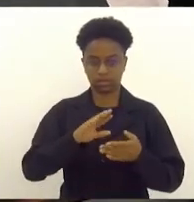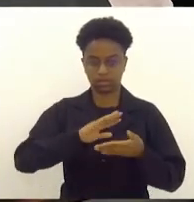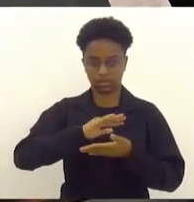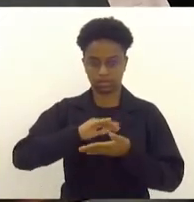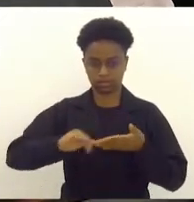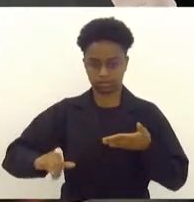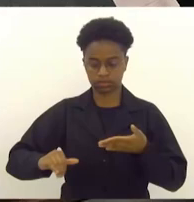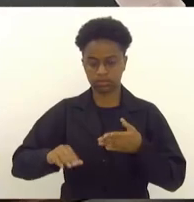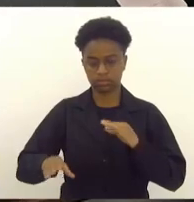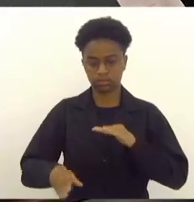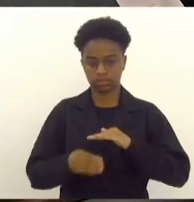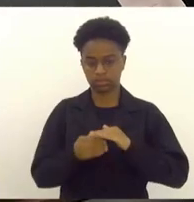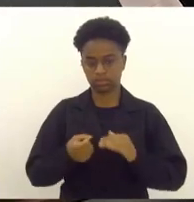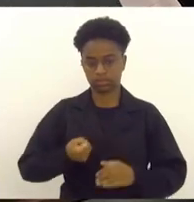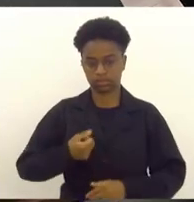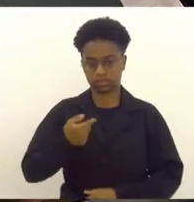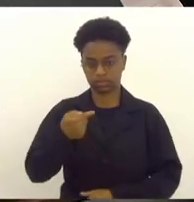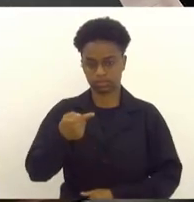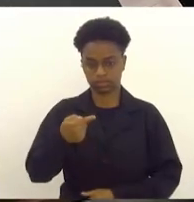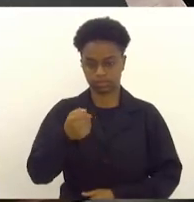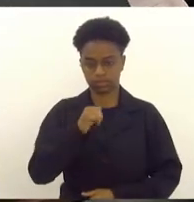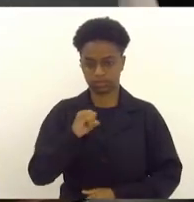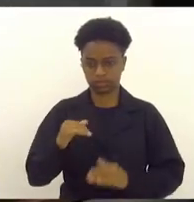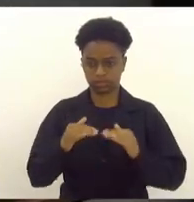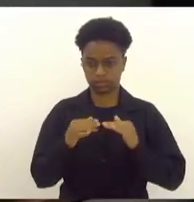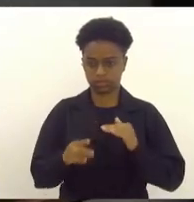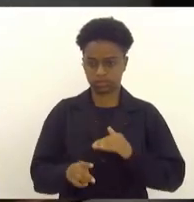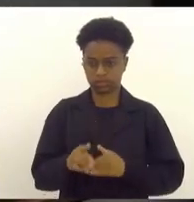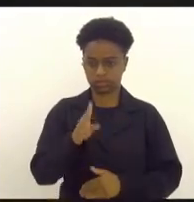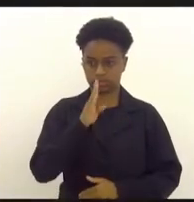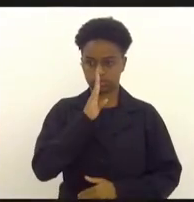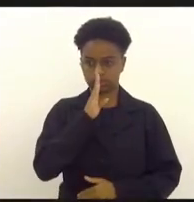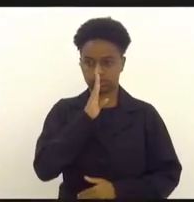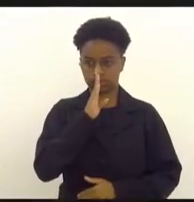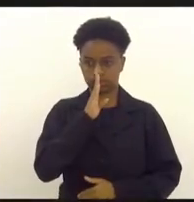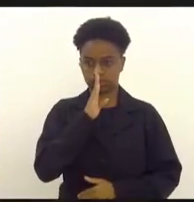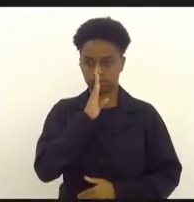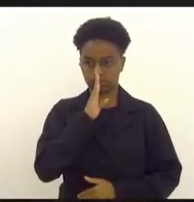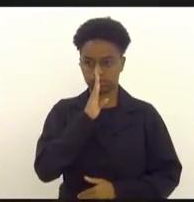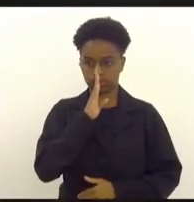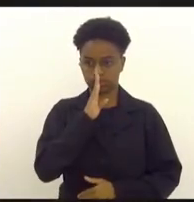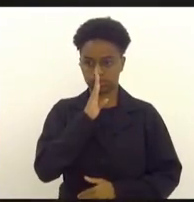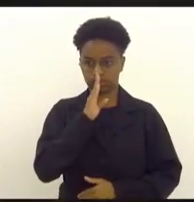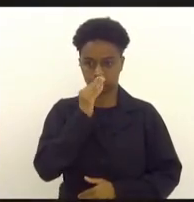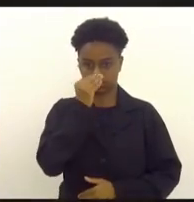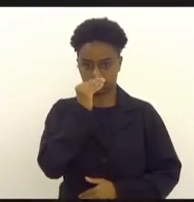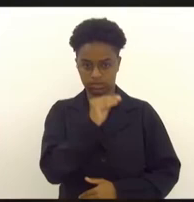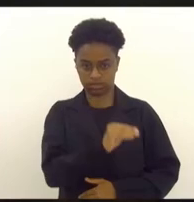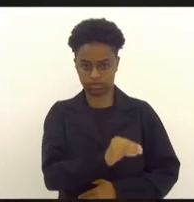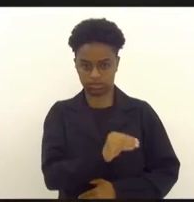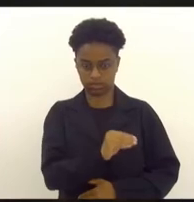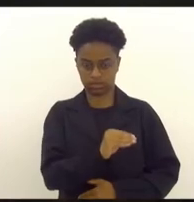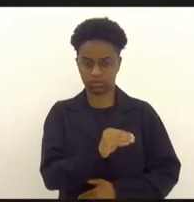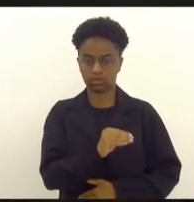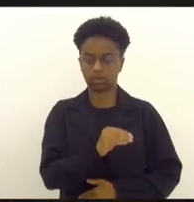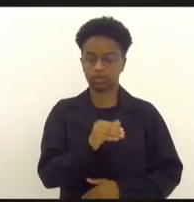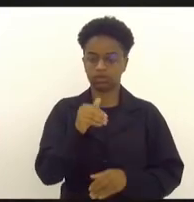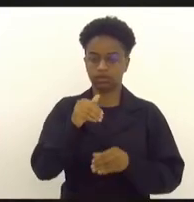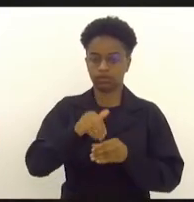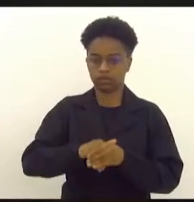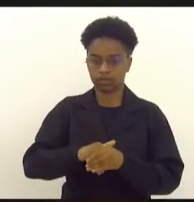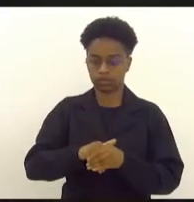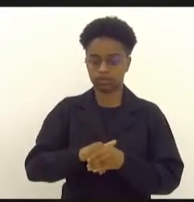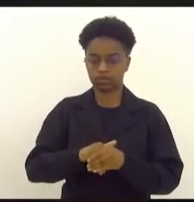na emenda número 7 senhores que a própria Manias Como estão rejeitado em votação